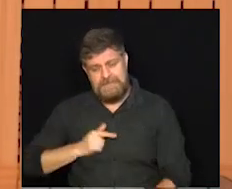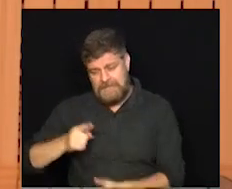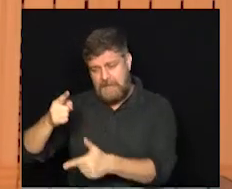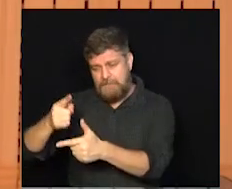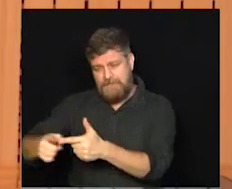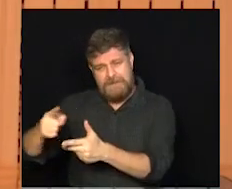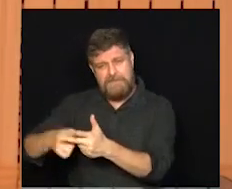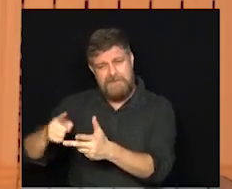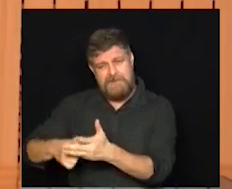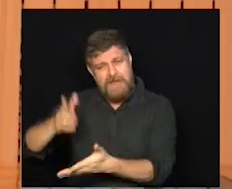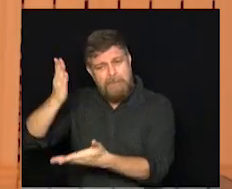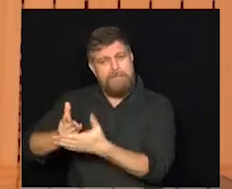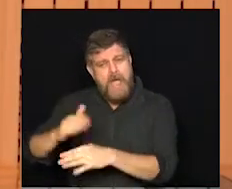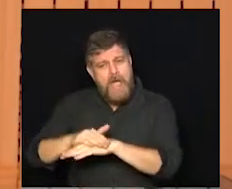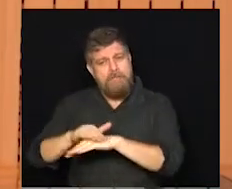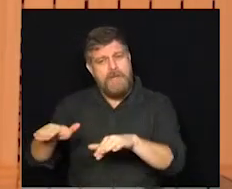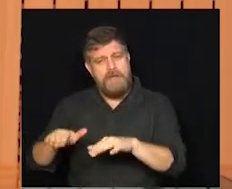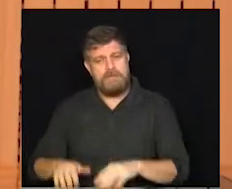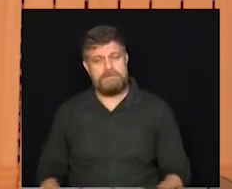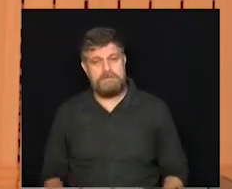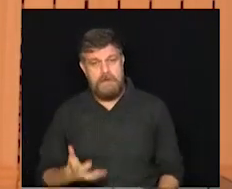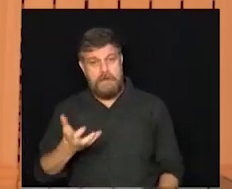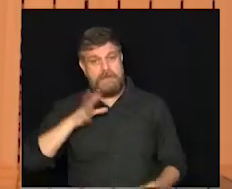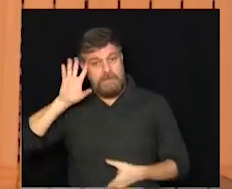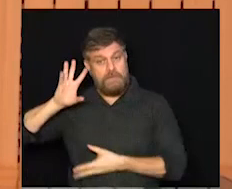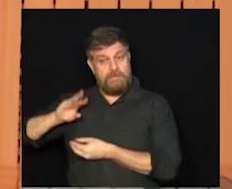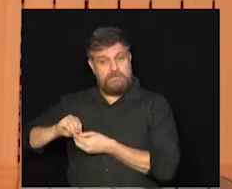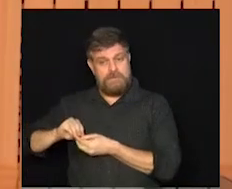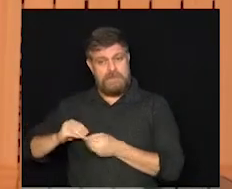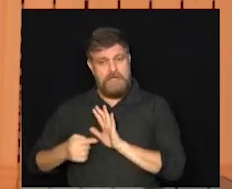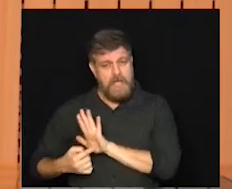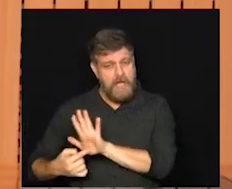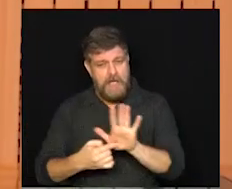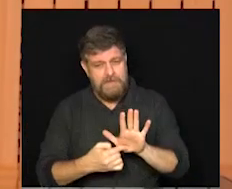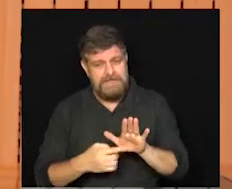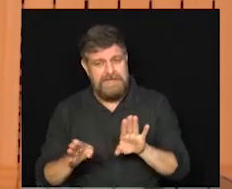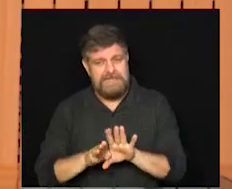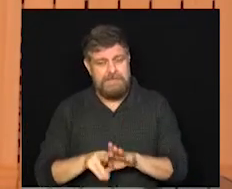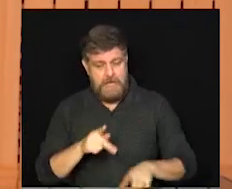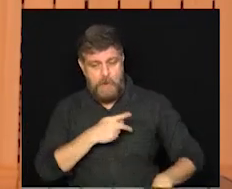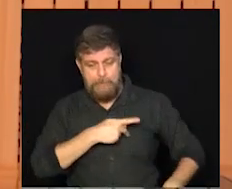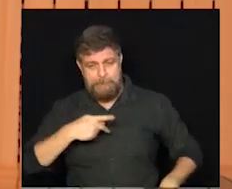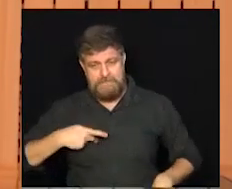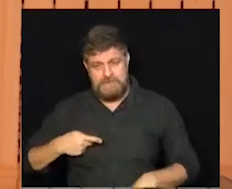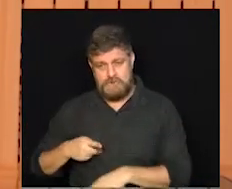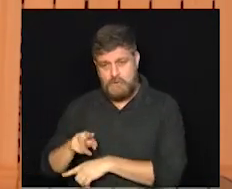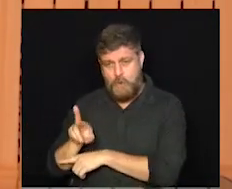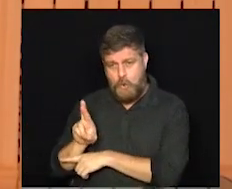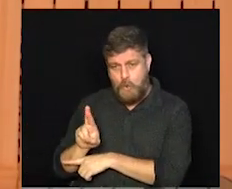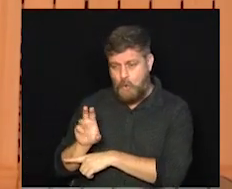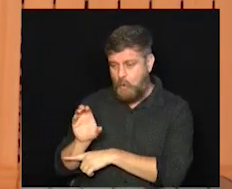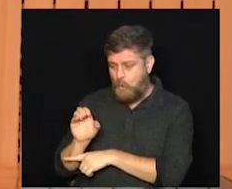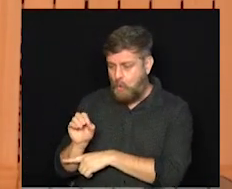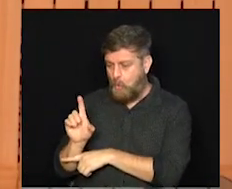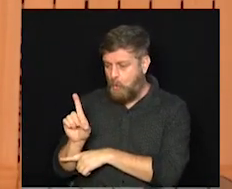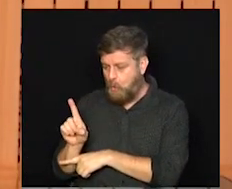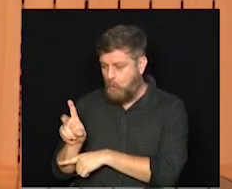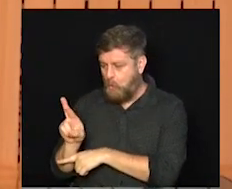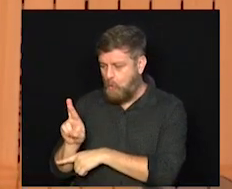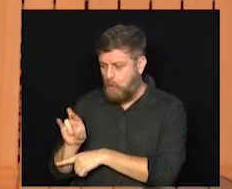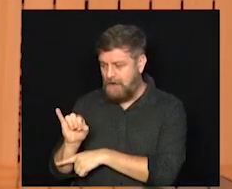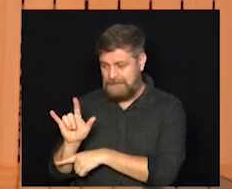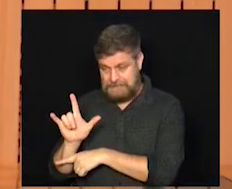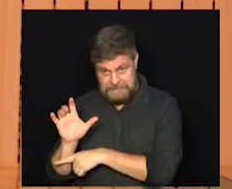problemas, né? Quero, por fim, destacar na fala do pastor Rodrigo, importante dizer que o pastor Rodrigo, viu, o vereador